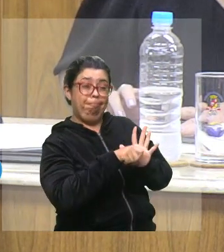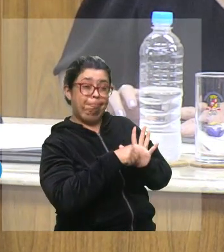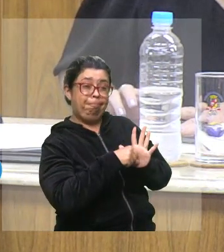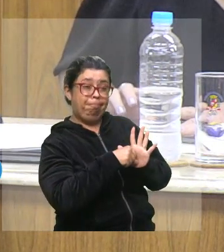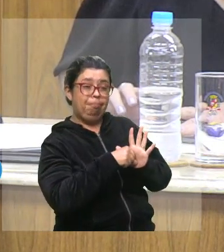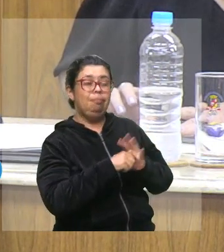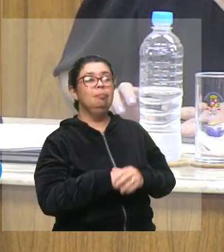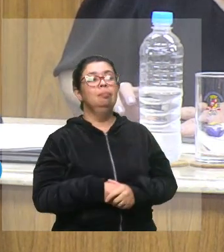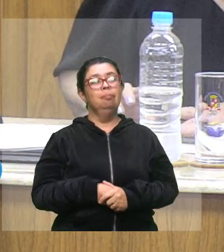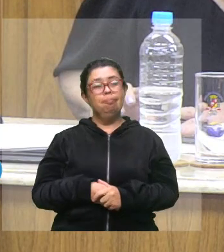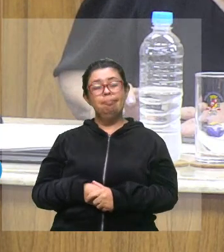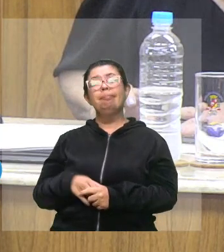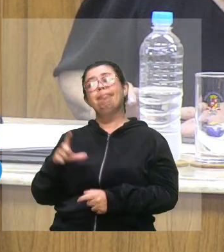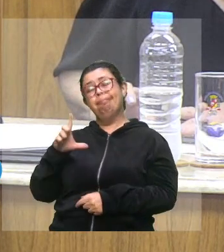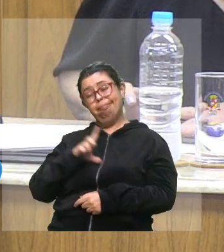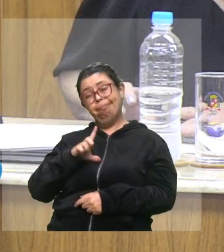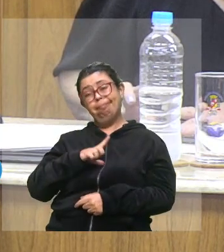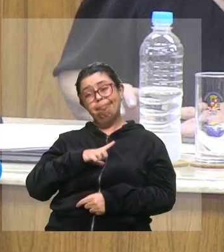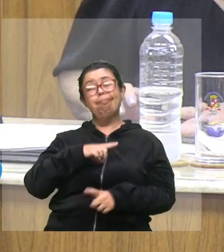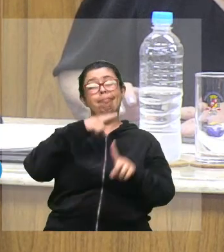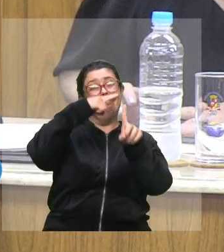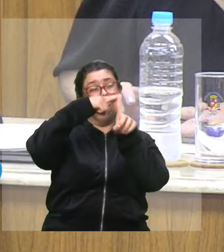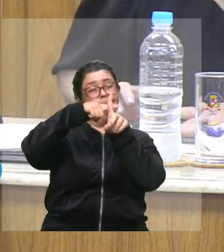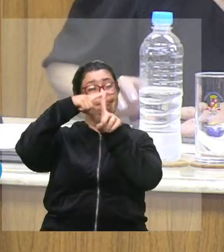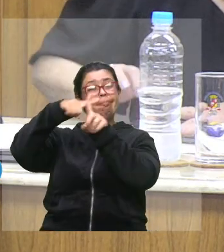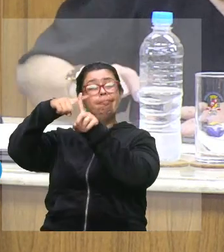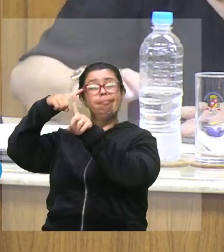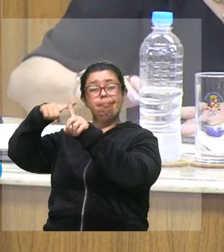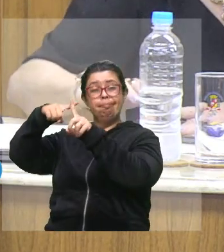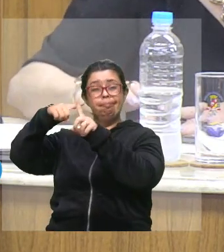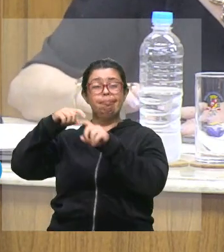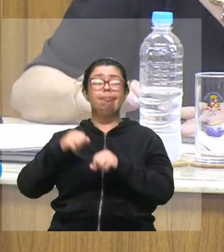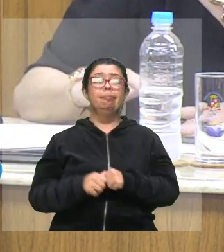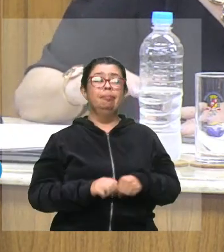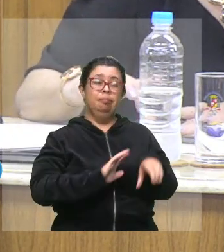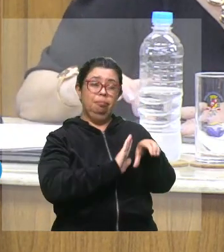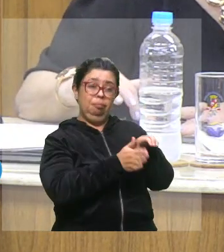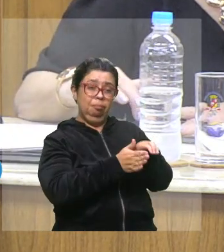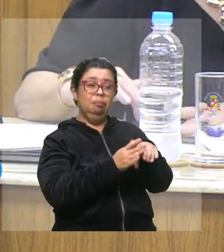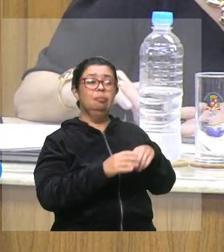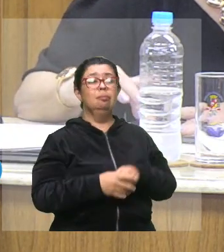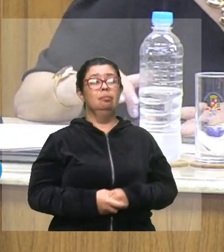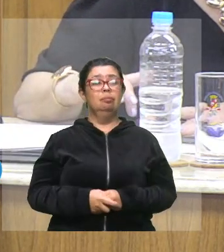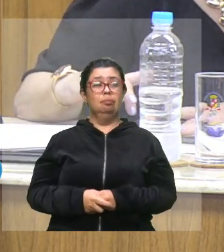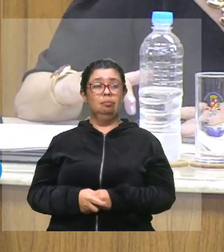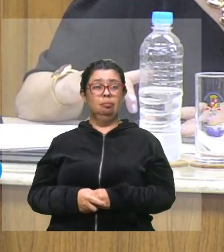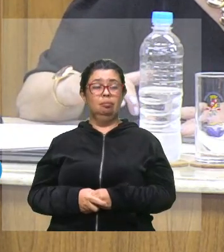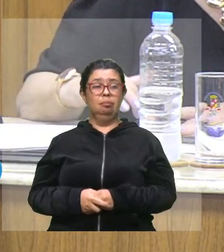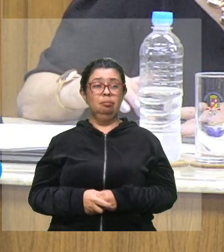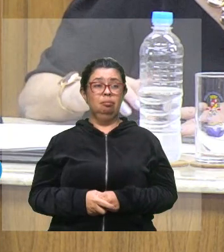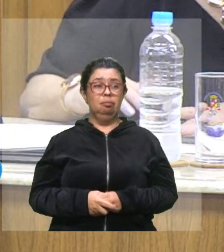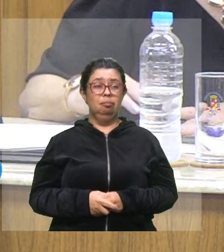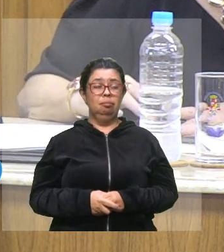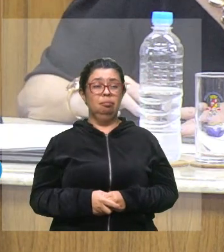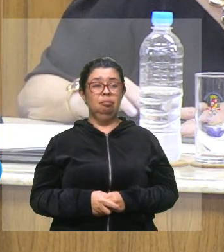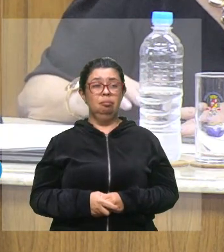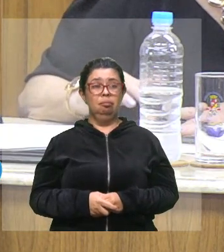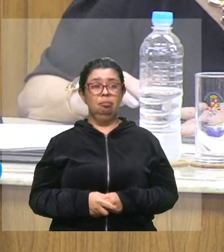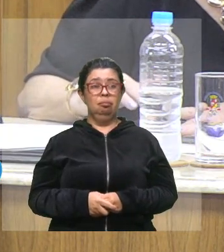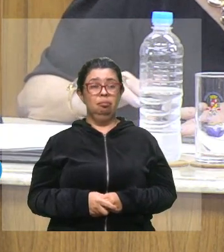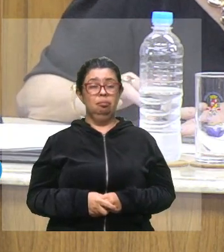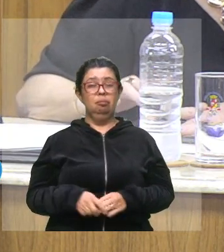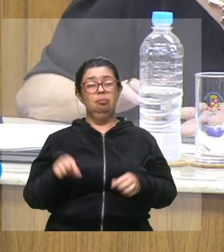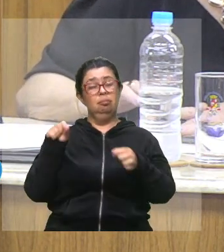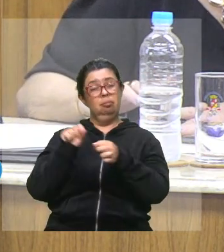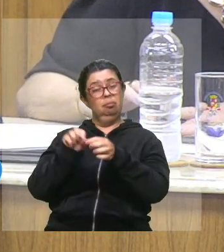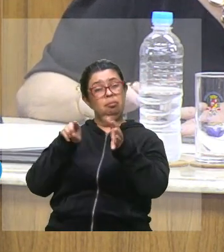que ainda ocorrem nos túmulos lá daquele cemitério. Então, lá eu faço alguns